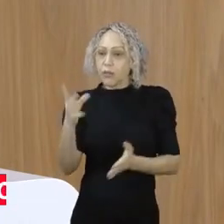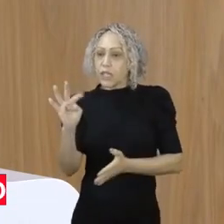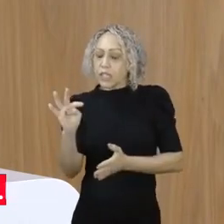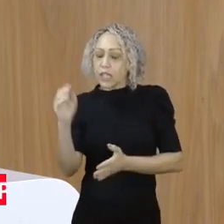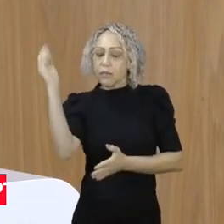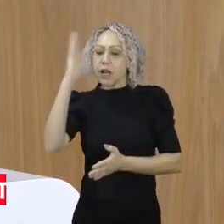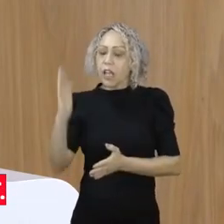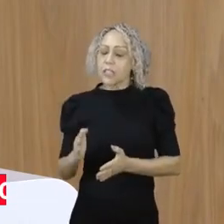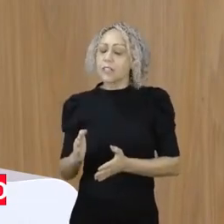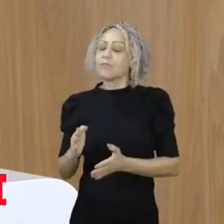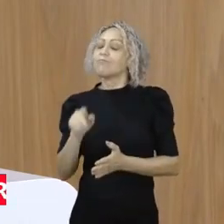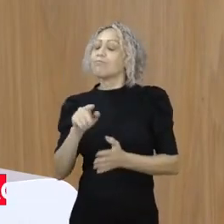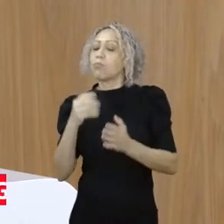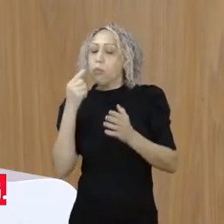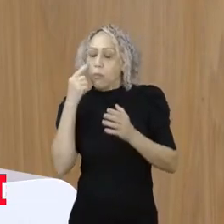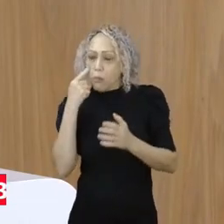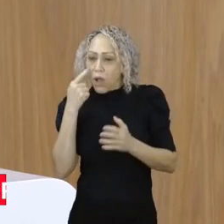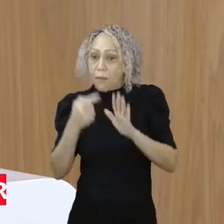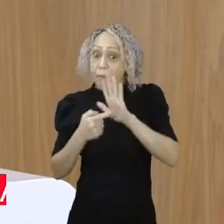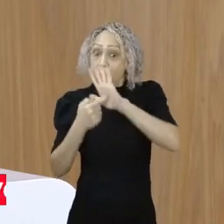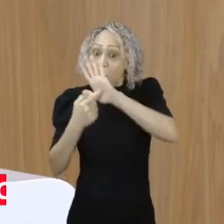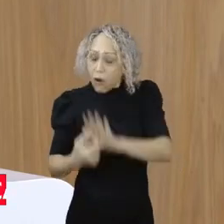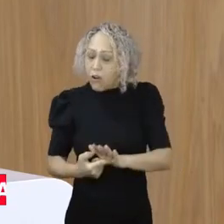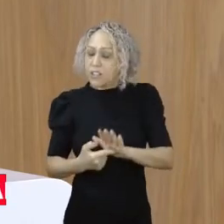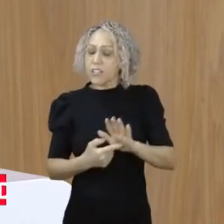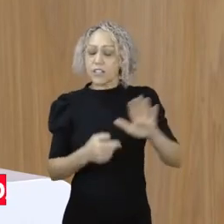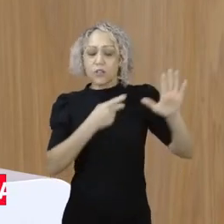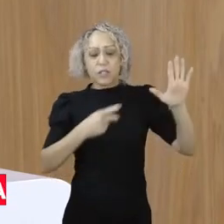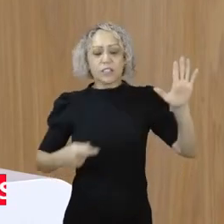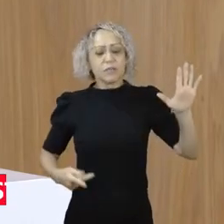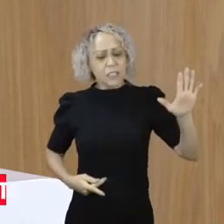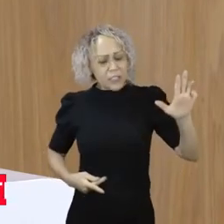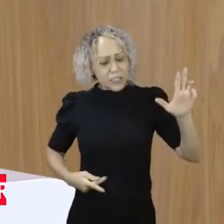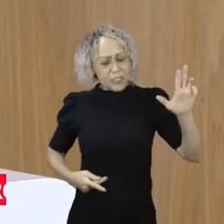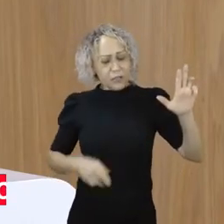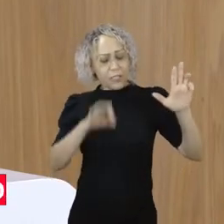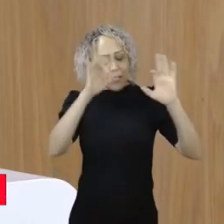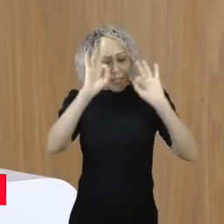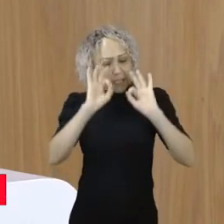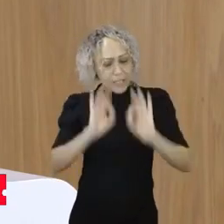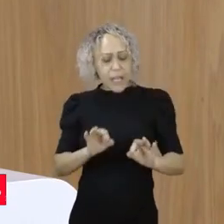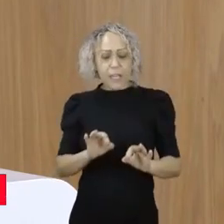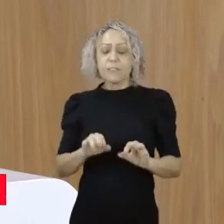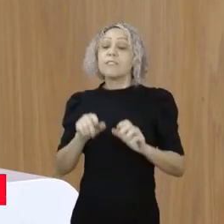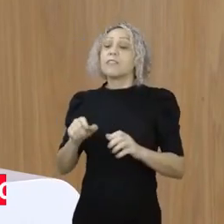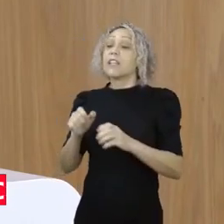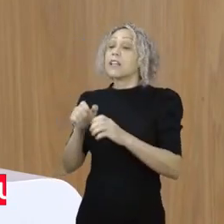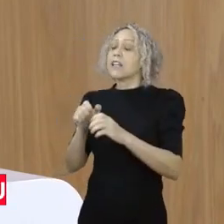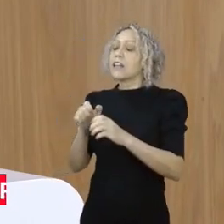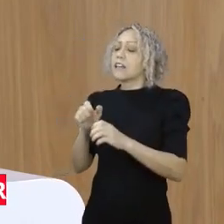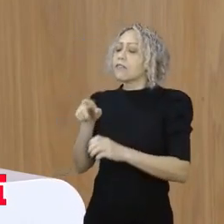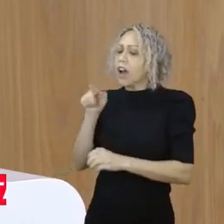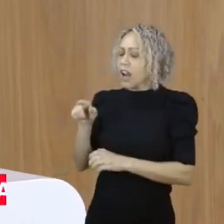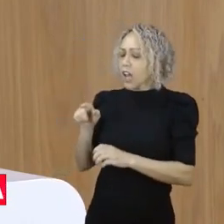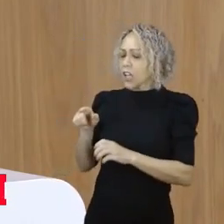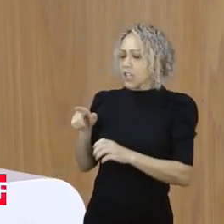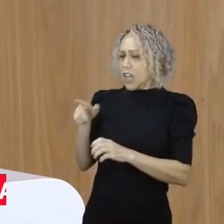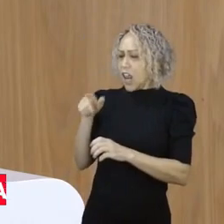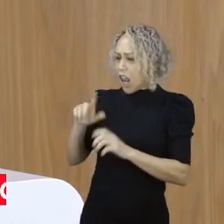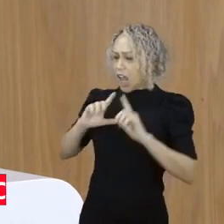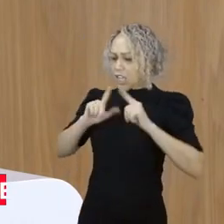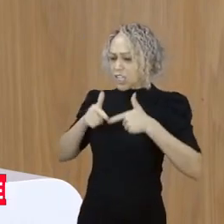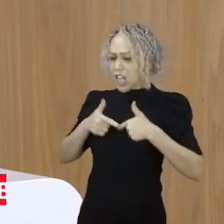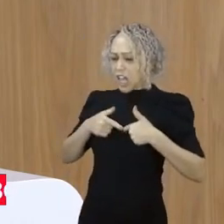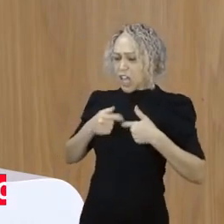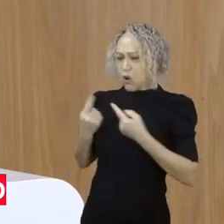razão por classificar, né, essas atitudes de genocídio. Muito bem registrado aqui. Karina Arruda, bom